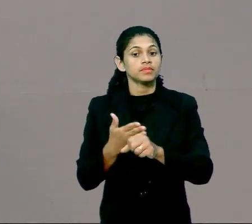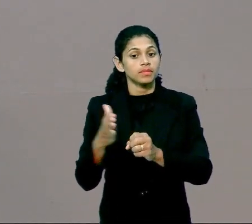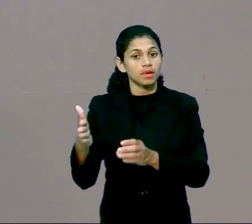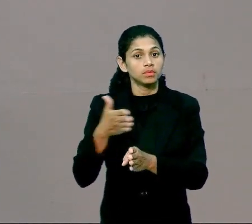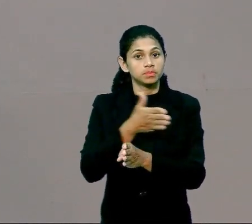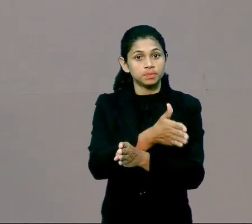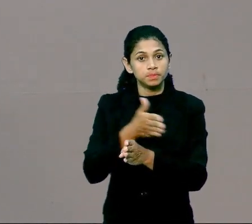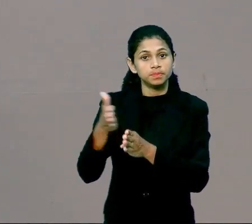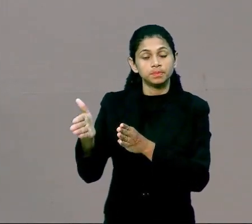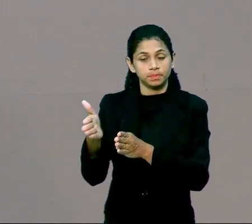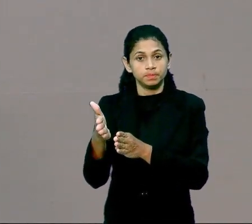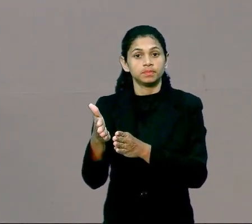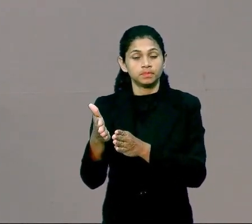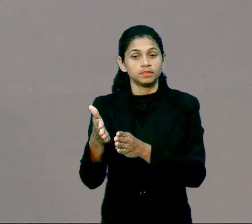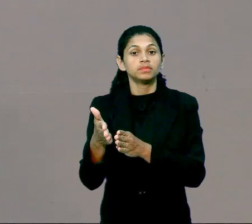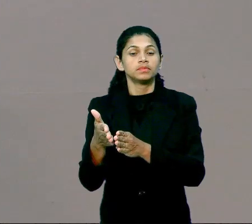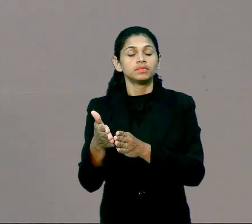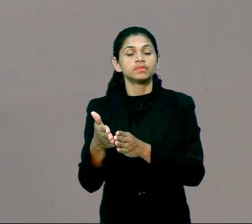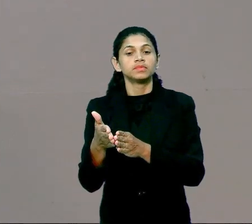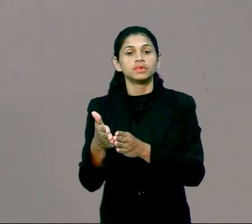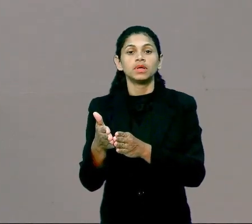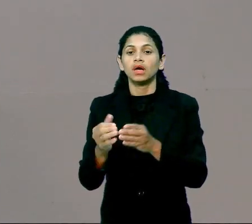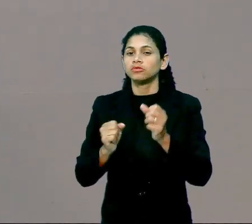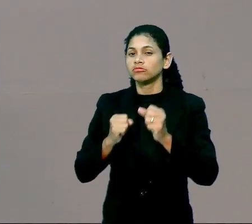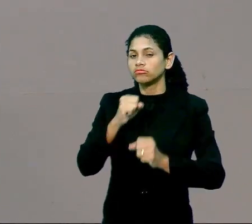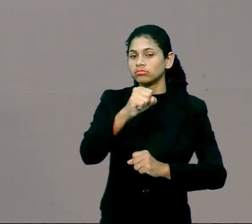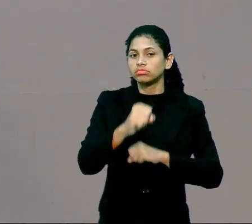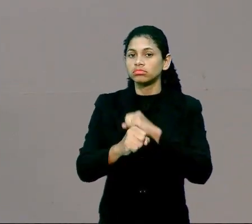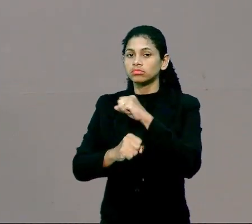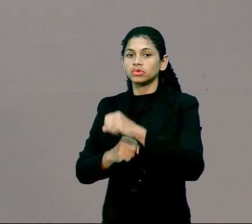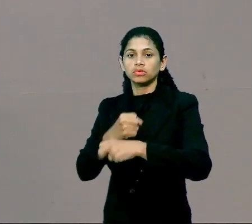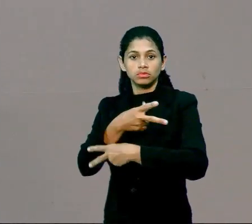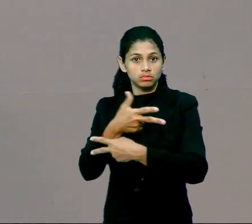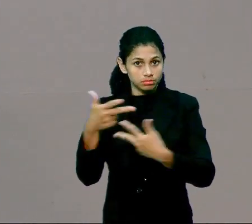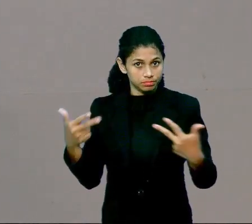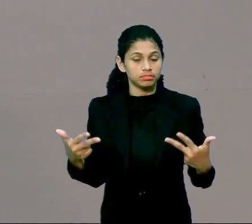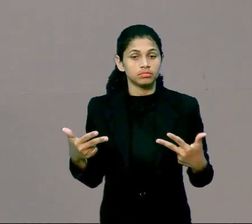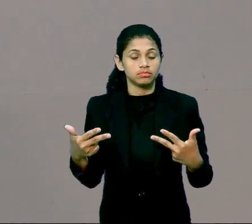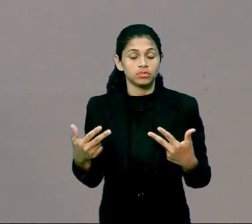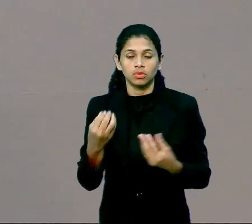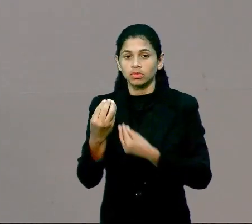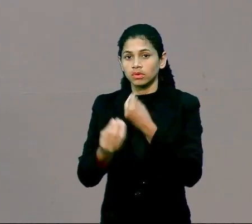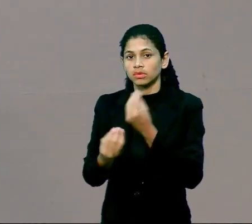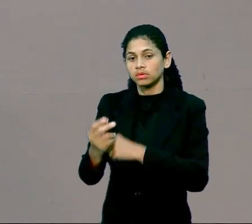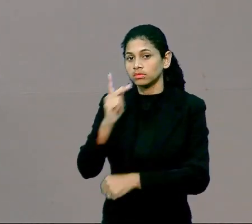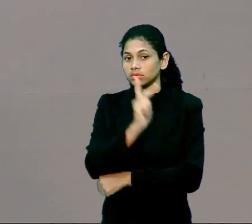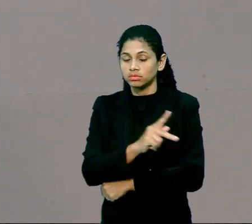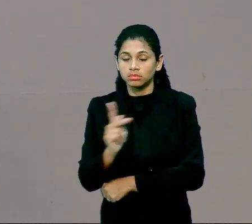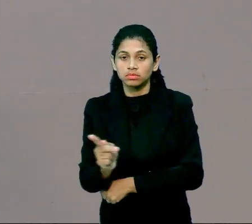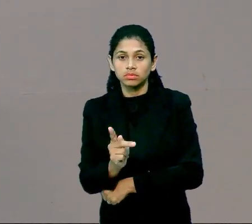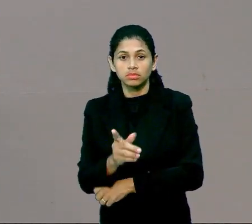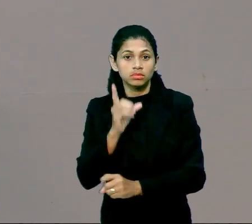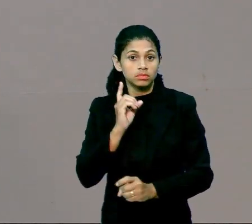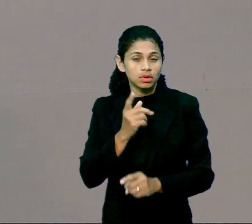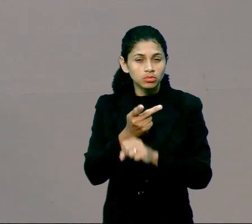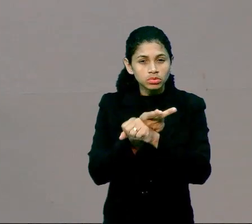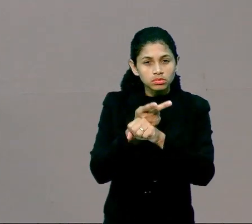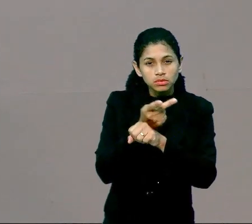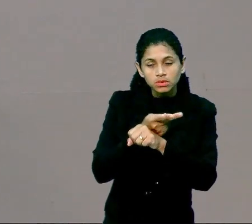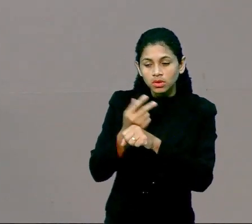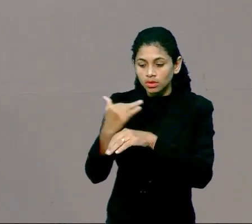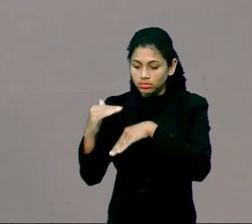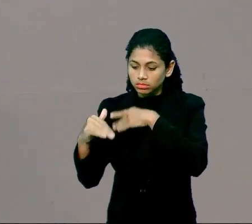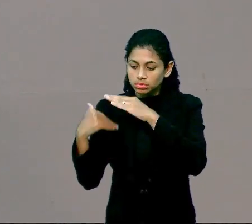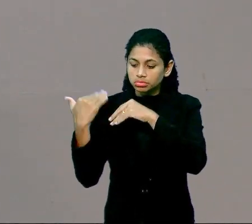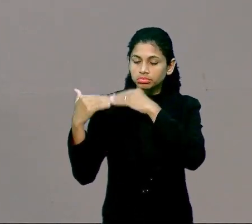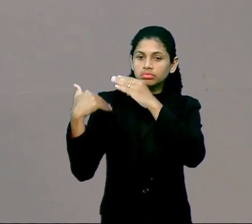gente bota ela, insere ela no contexto educacional, como professor, a gente vai buscando esse desenvolvimento, esse